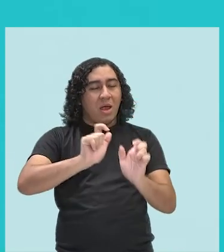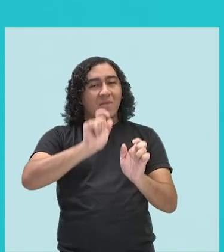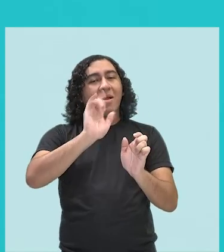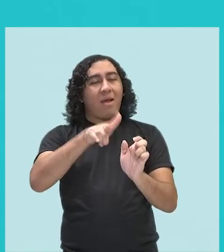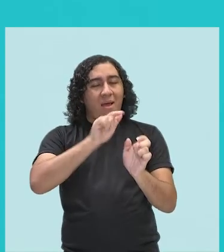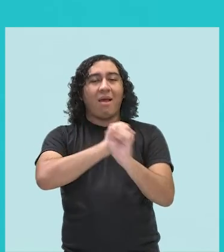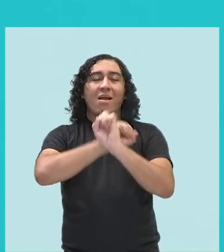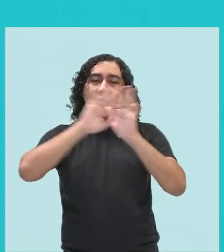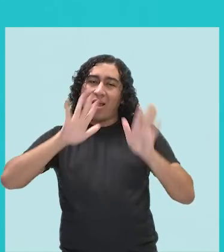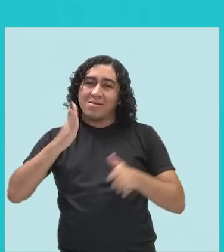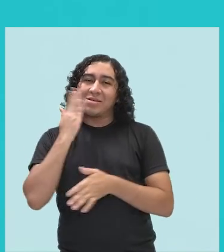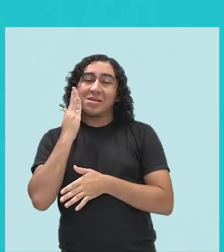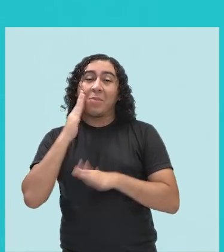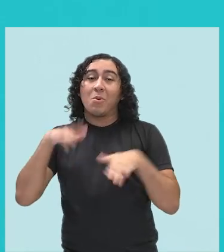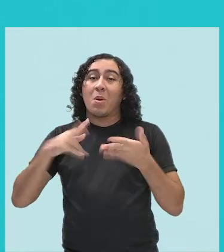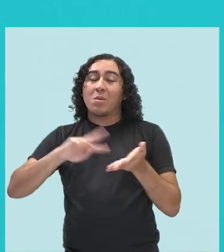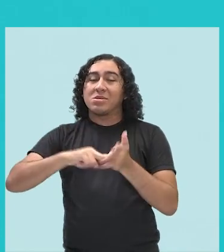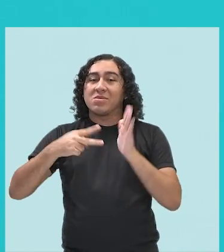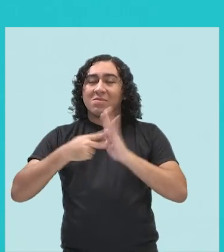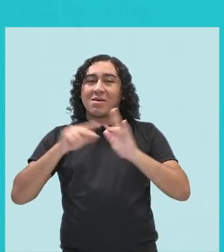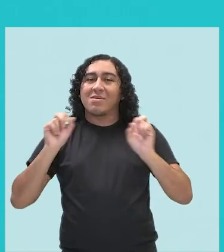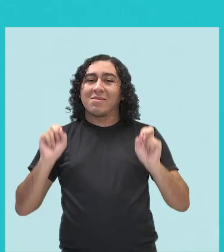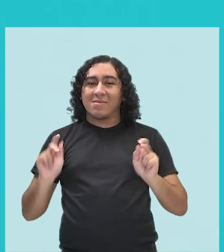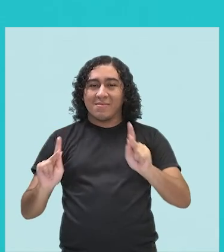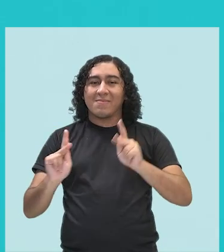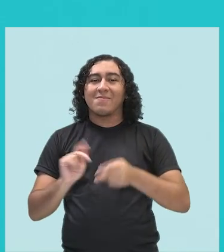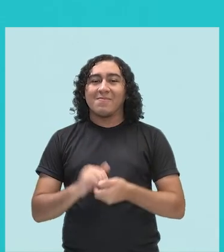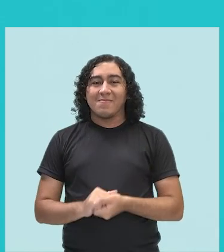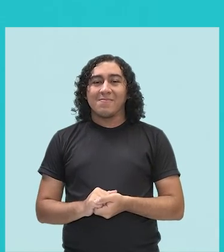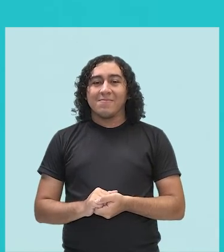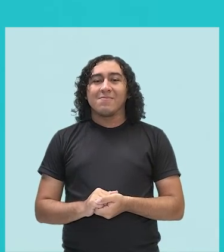saberão quais são os seus respectivos